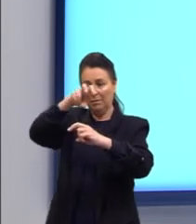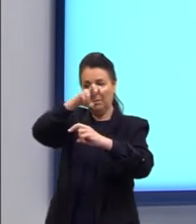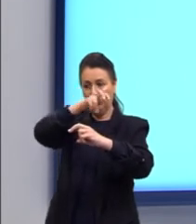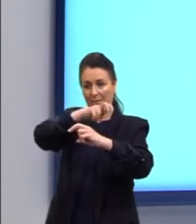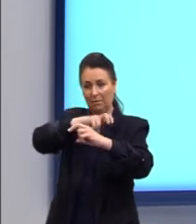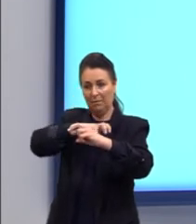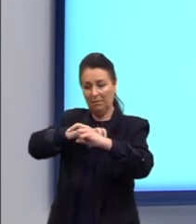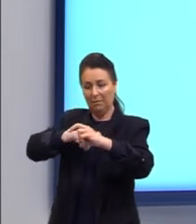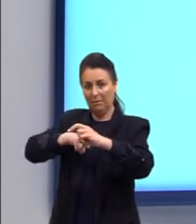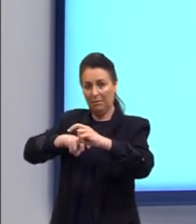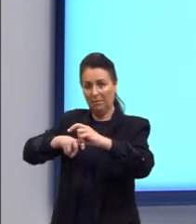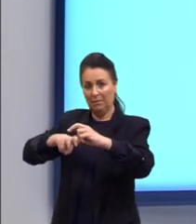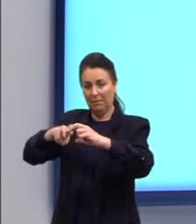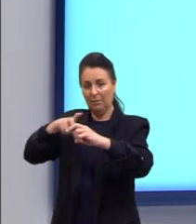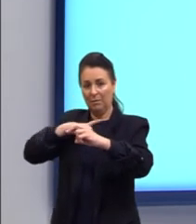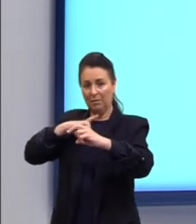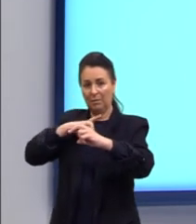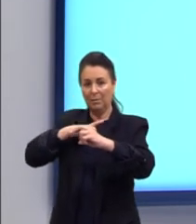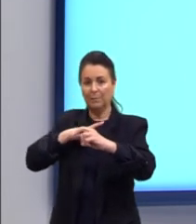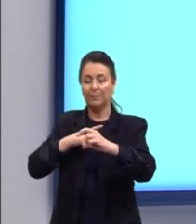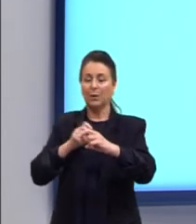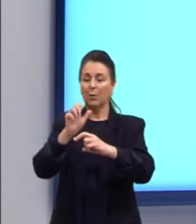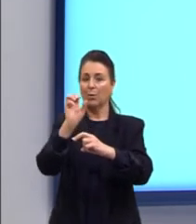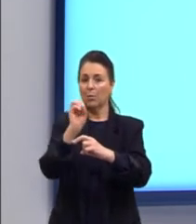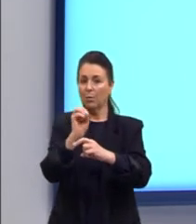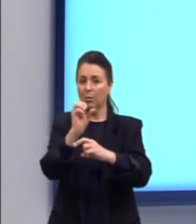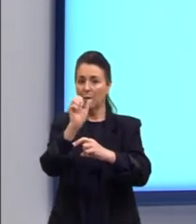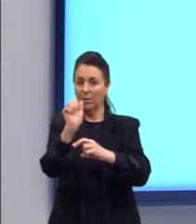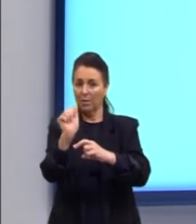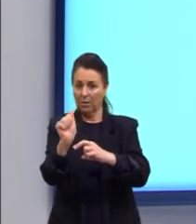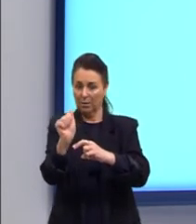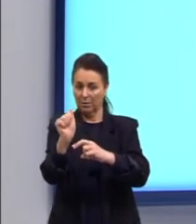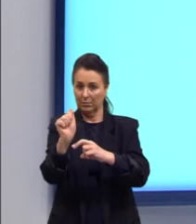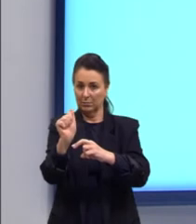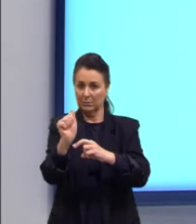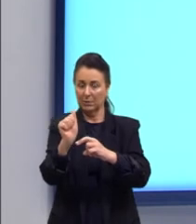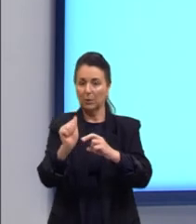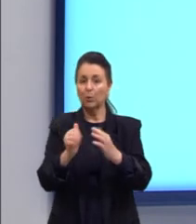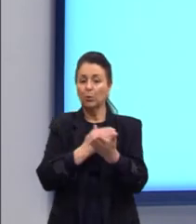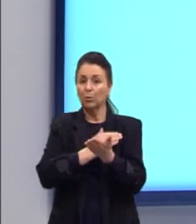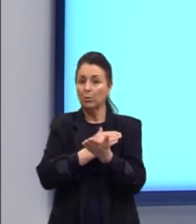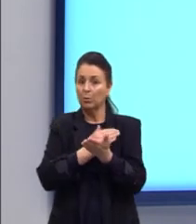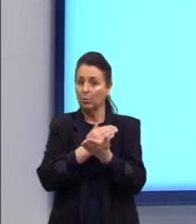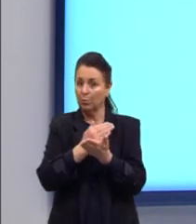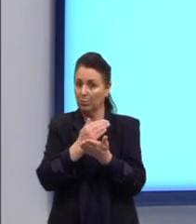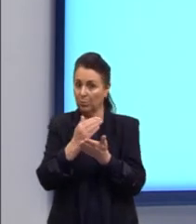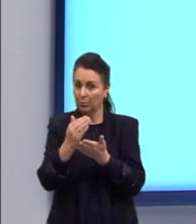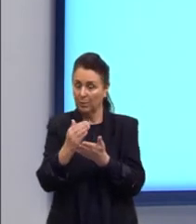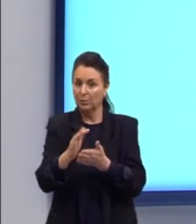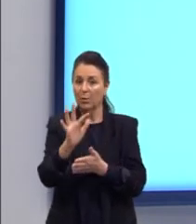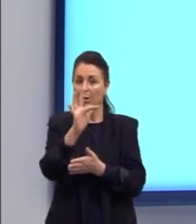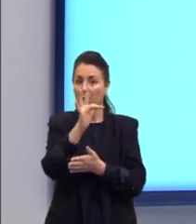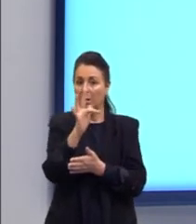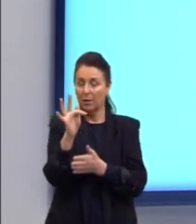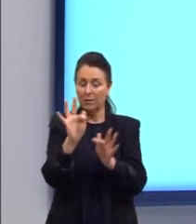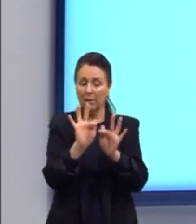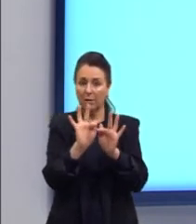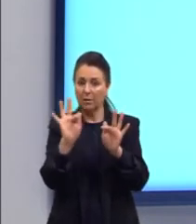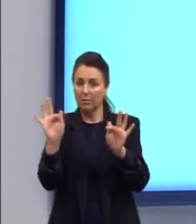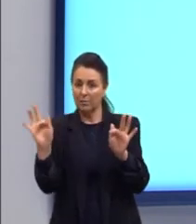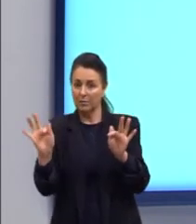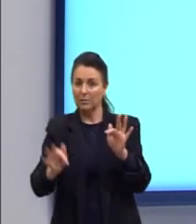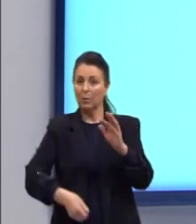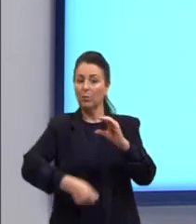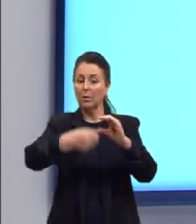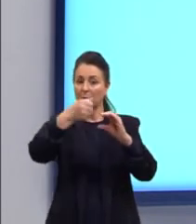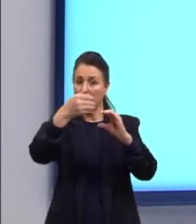ângulo determinado pelo segmento oa em relação a sua posição inicial e f a função que descreve